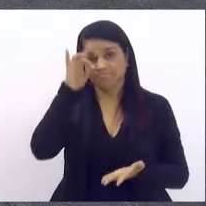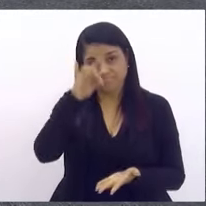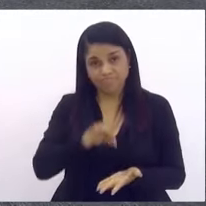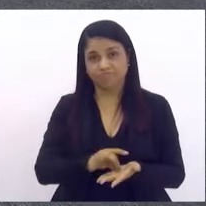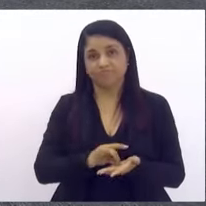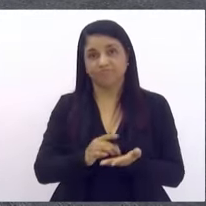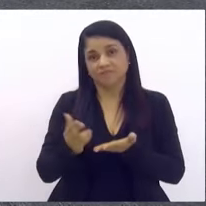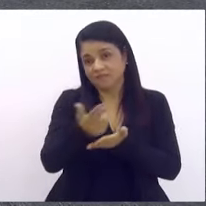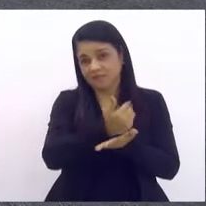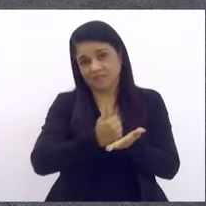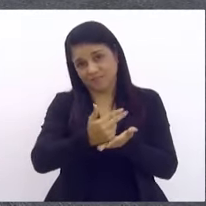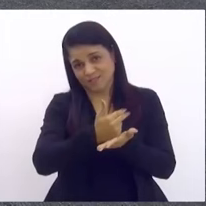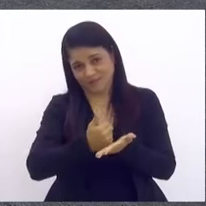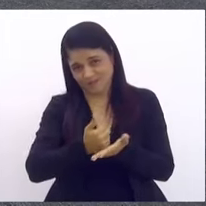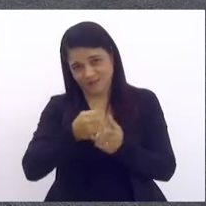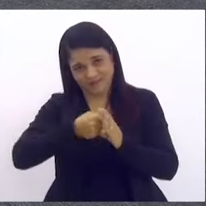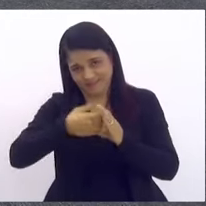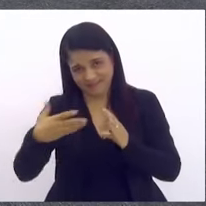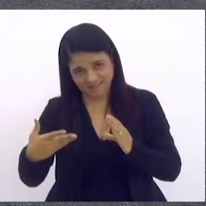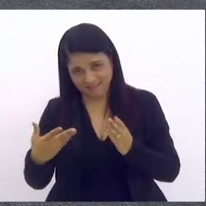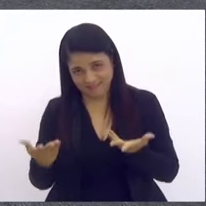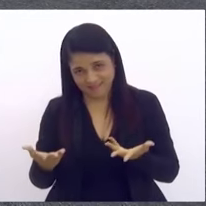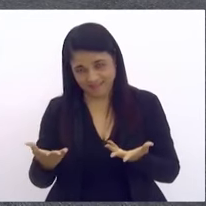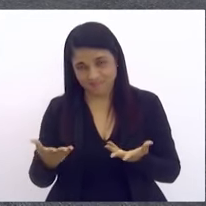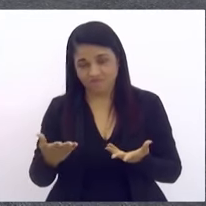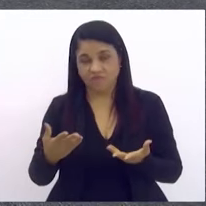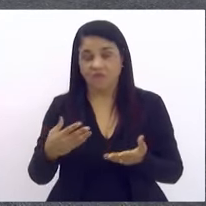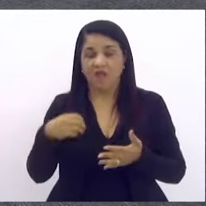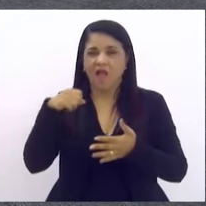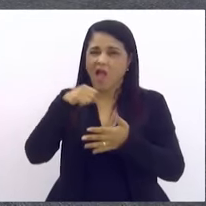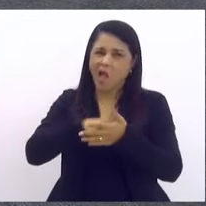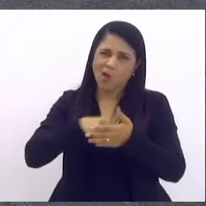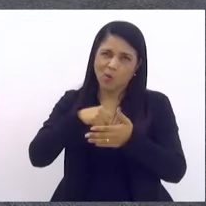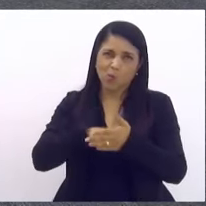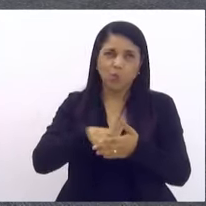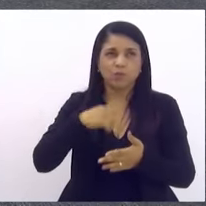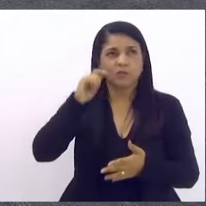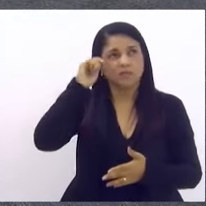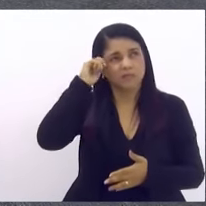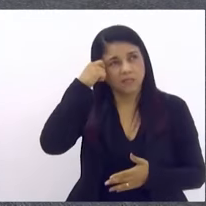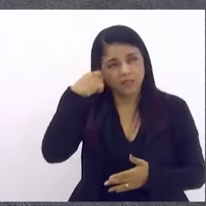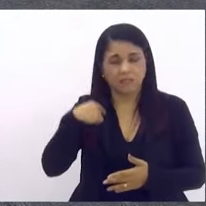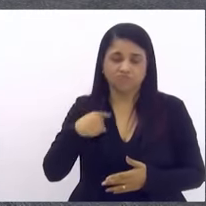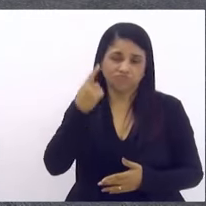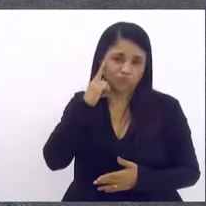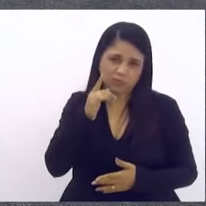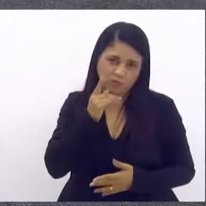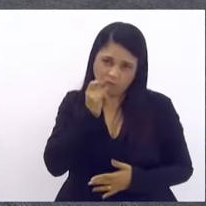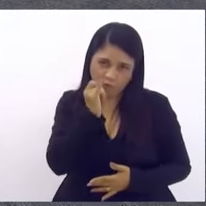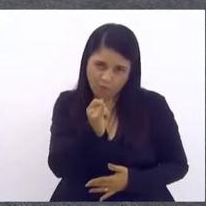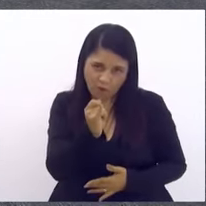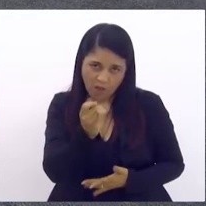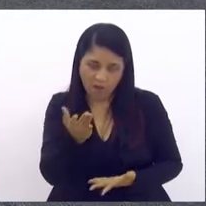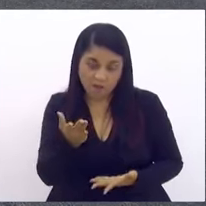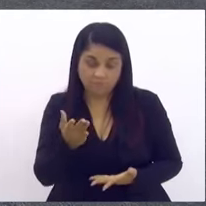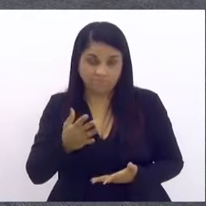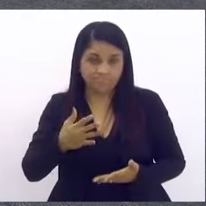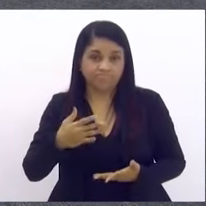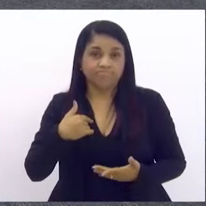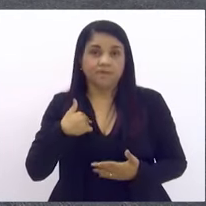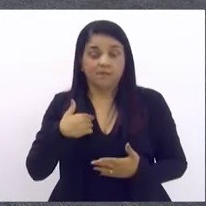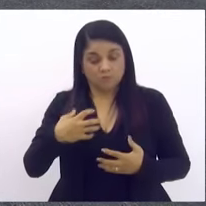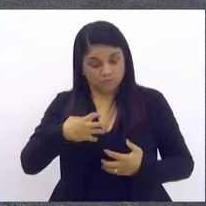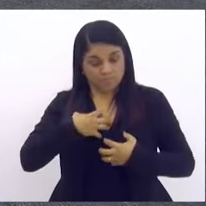maneira eu acho que essa luta dos negros eu não sei se é uma temeridade que eu vou dizer a impressão que eu